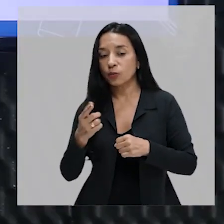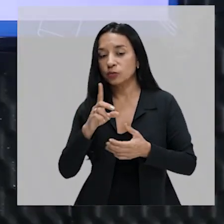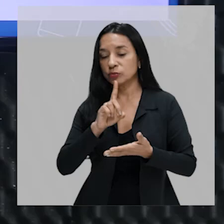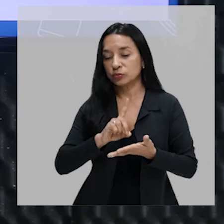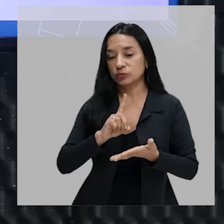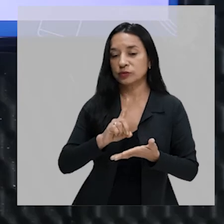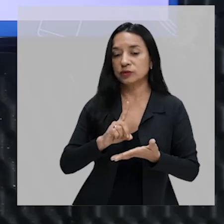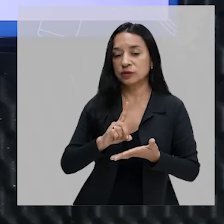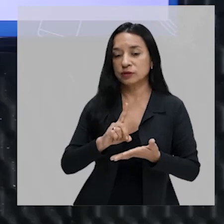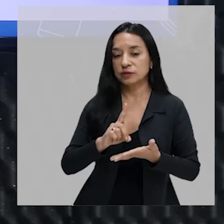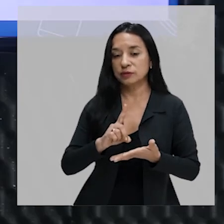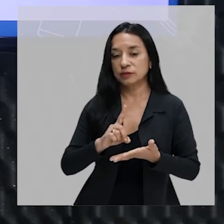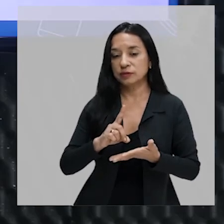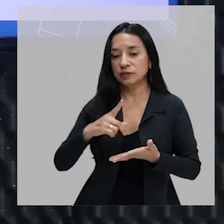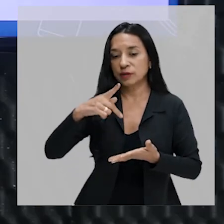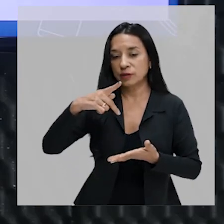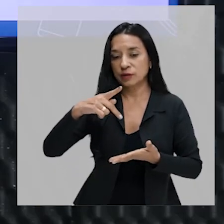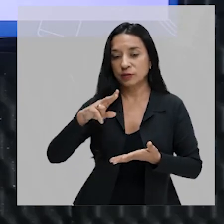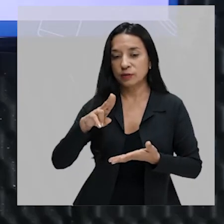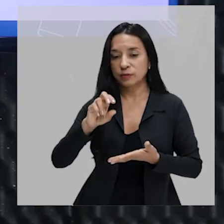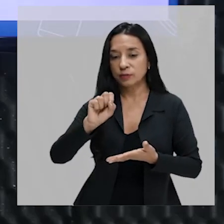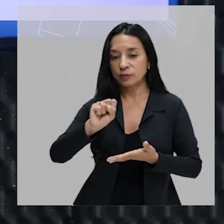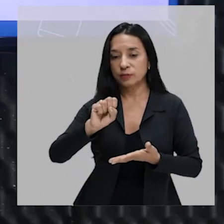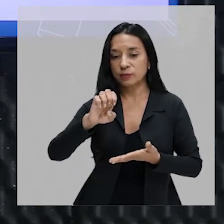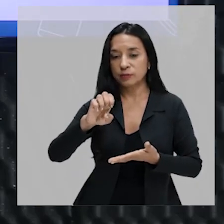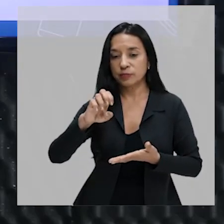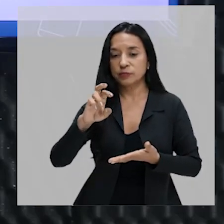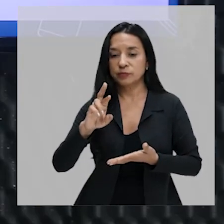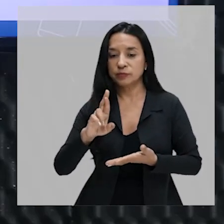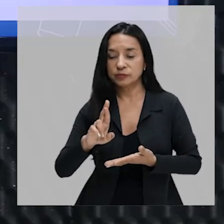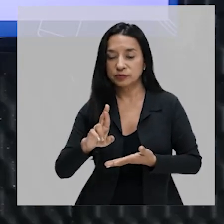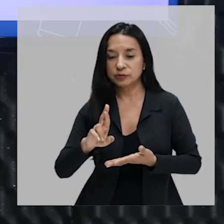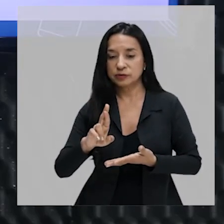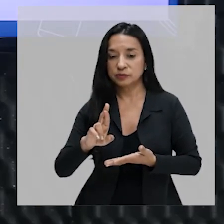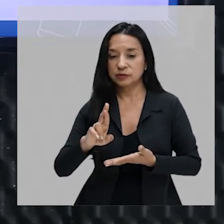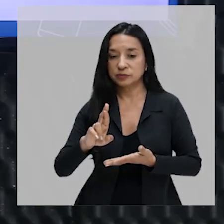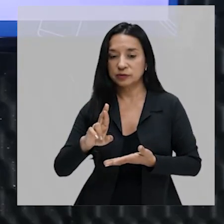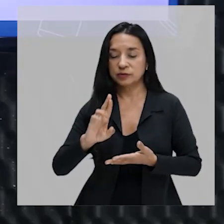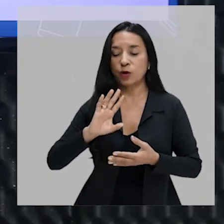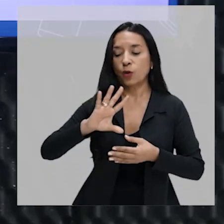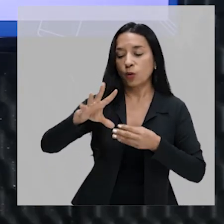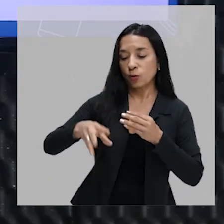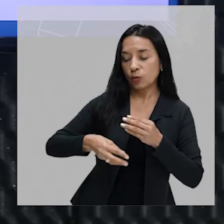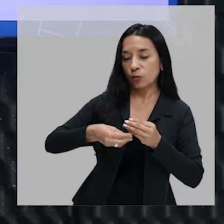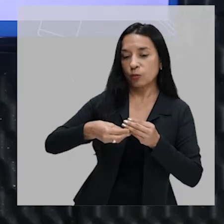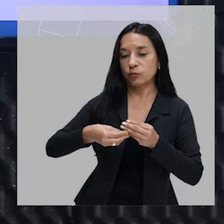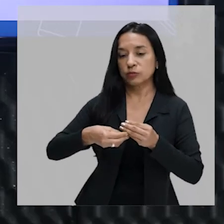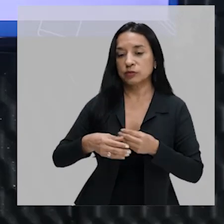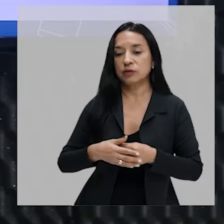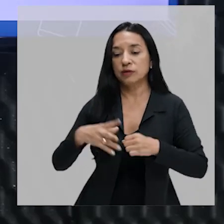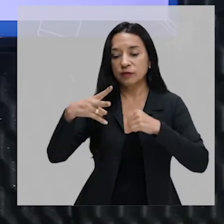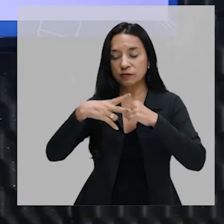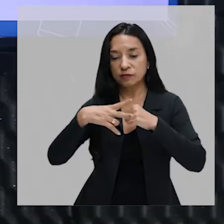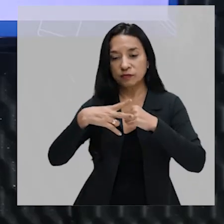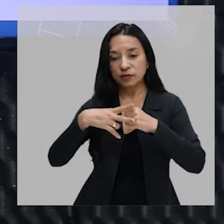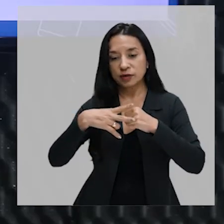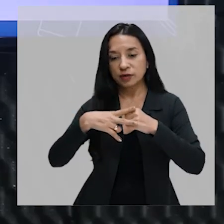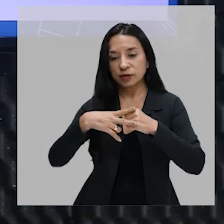quando ele puser, quando ele compuser.